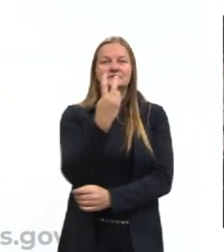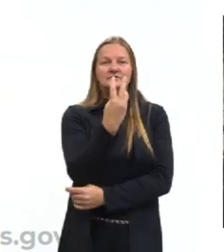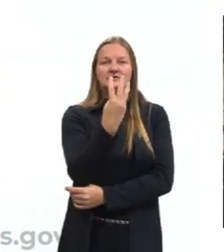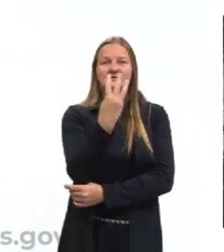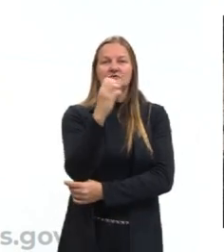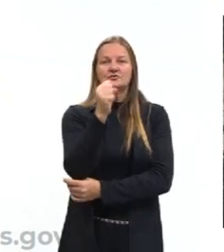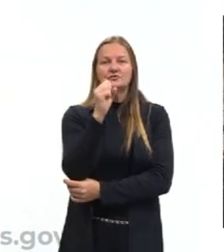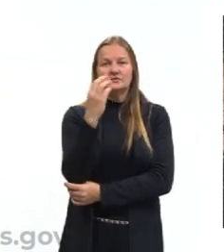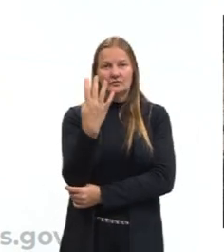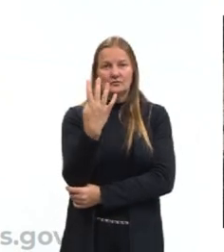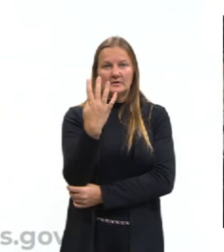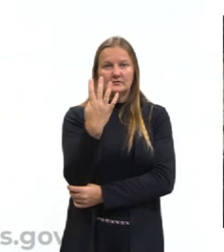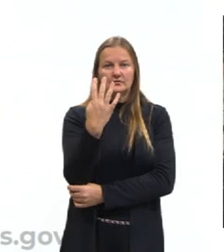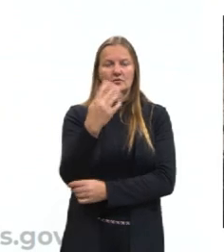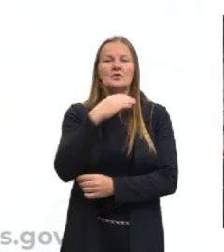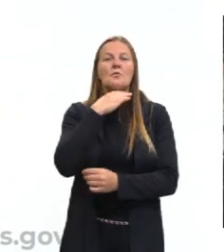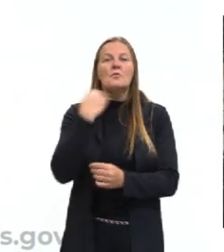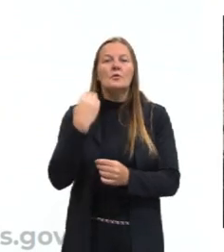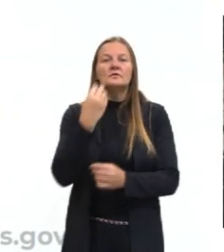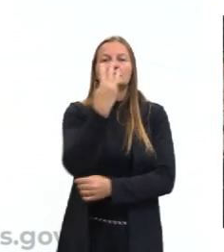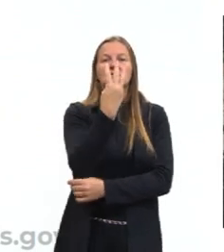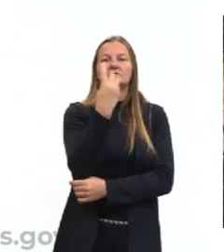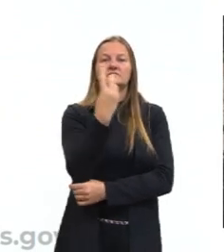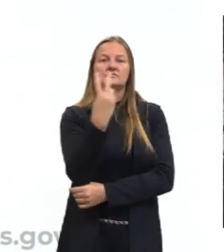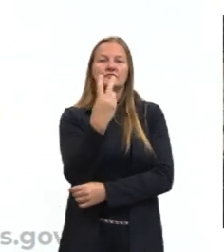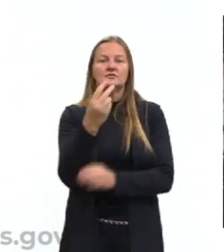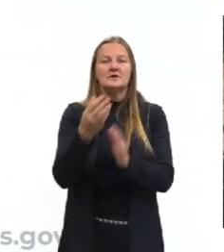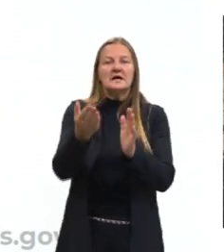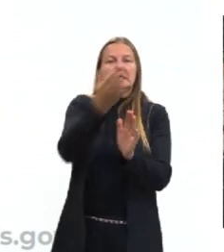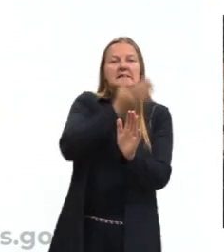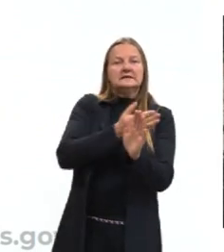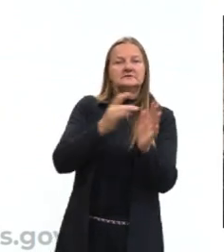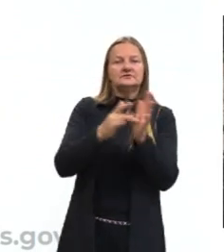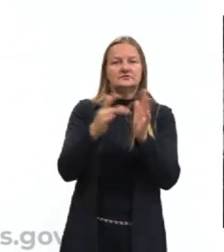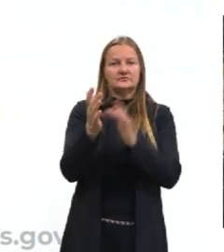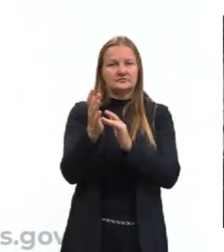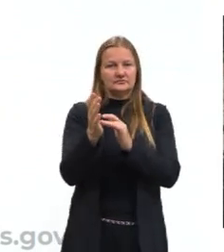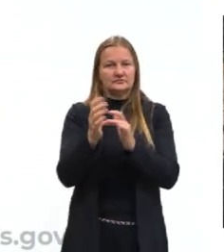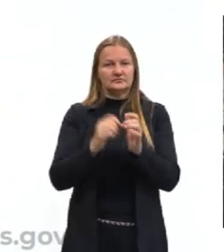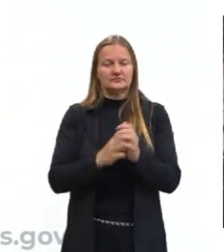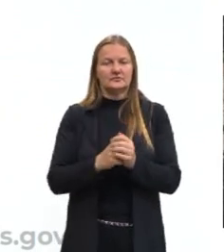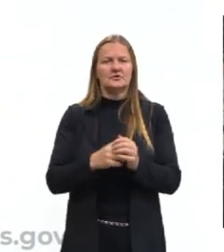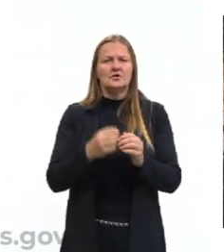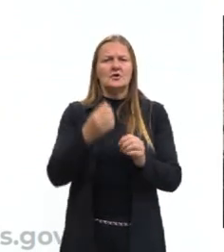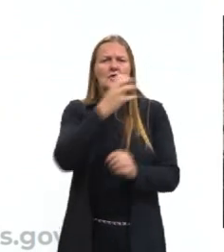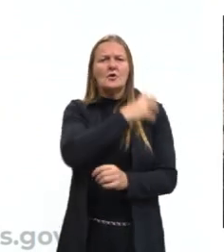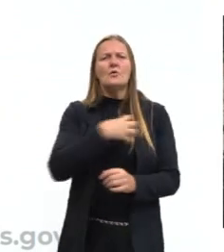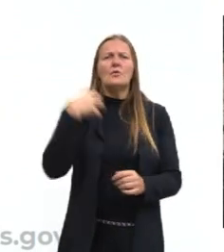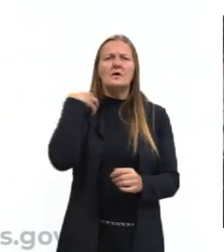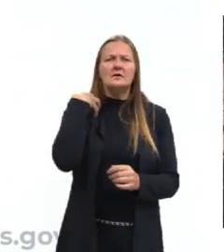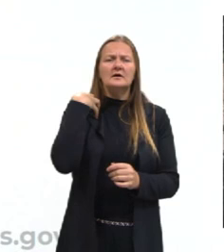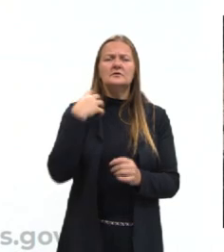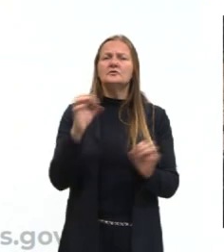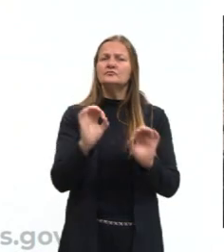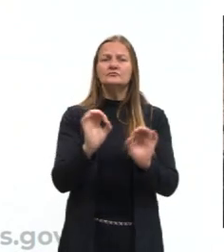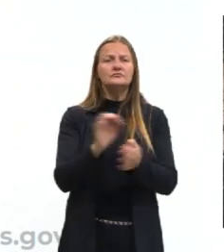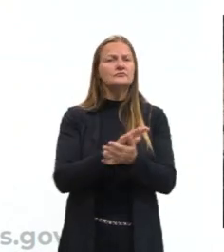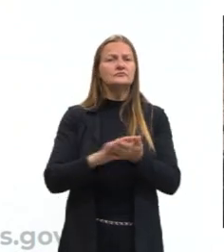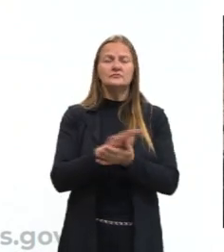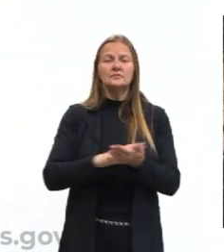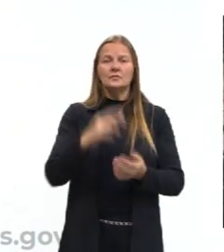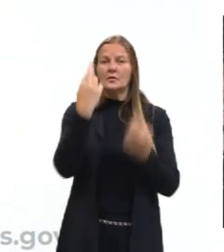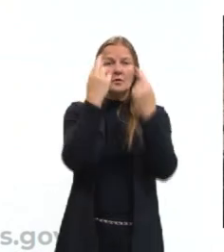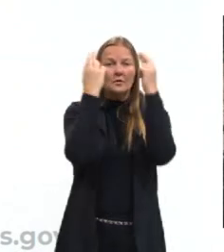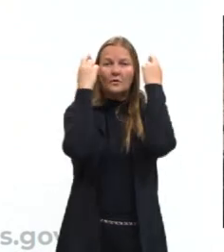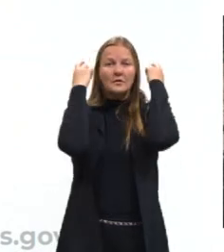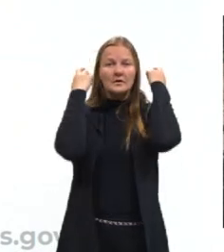384 e ele falece em 322 antes de Cristo o Aristóteles ele não é é